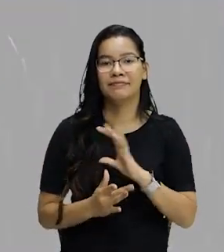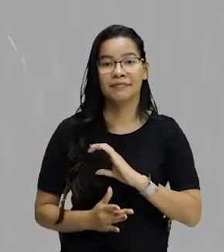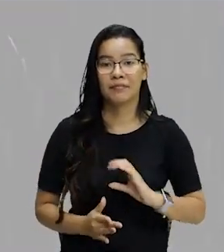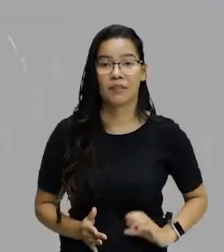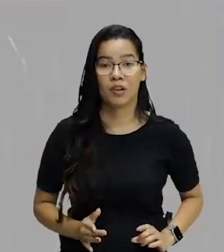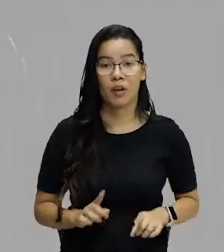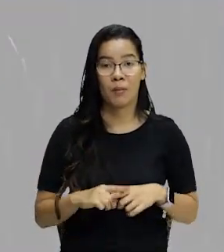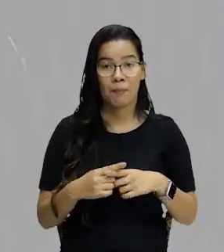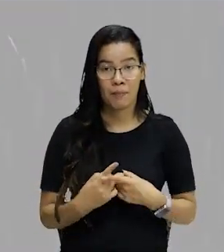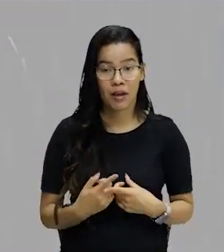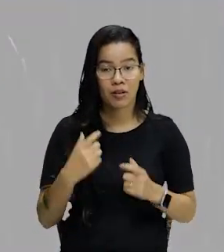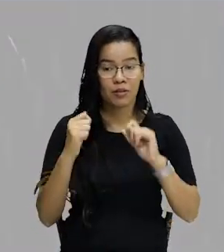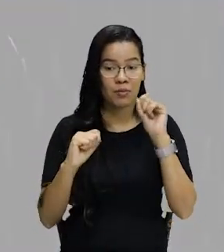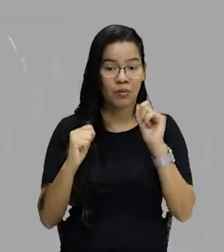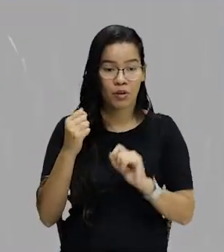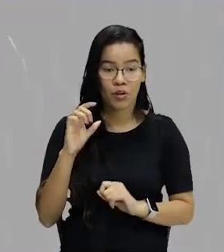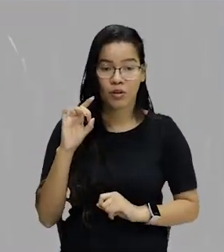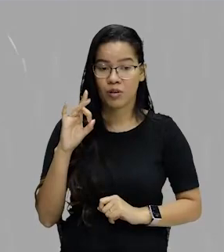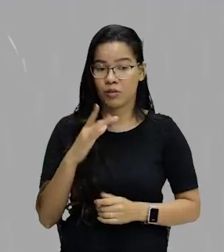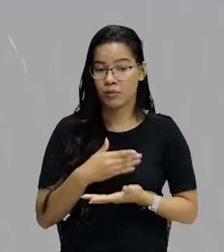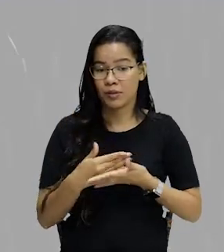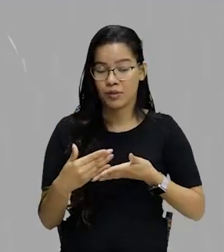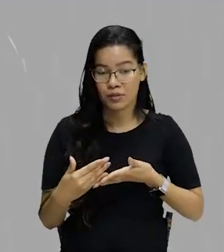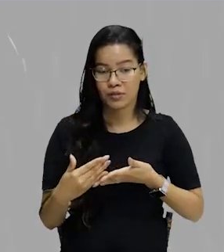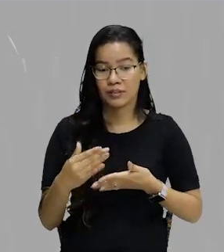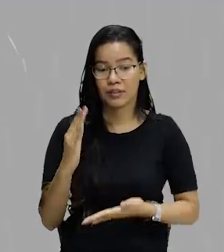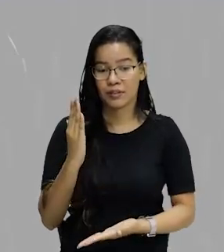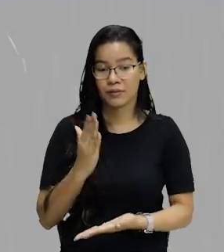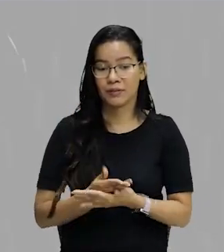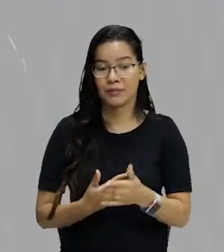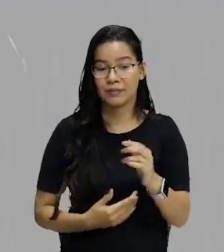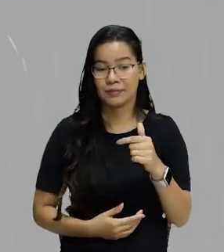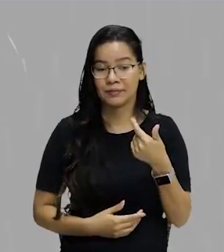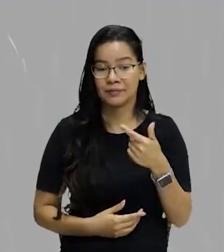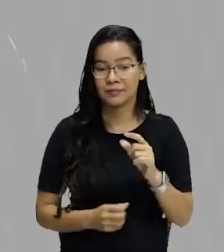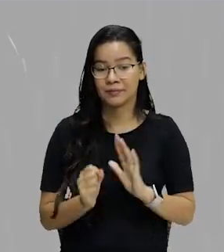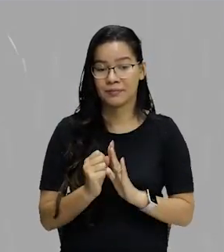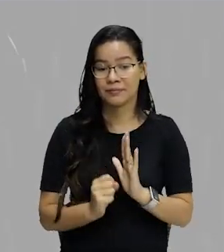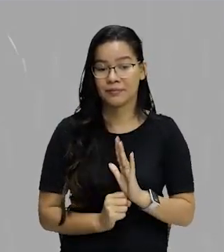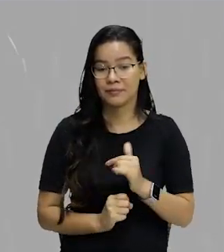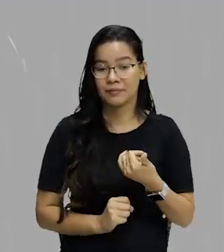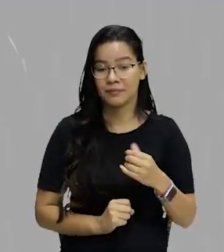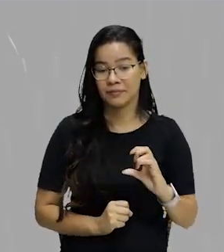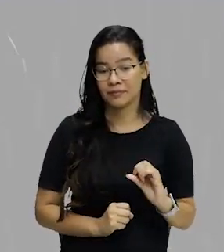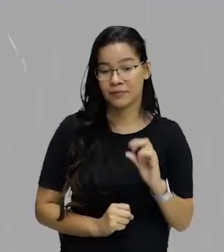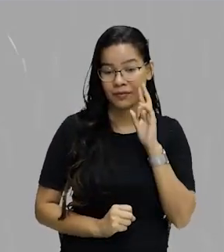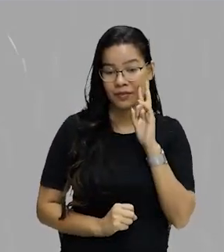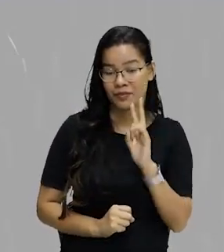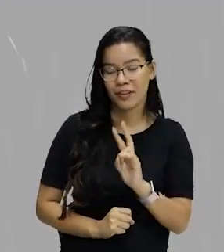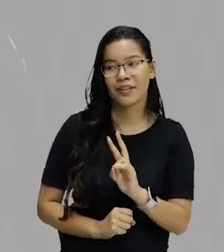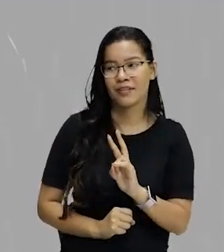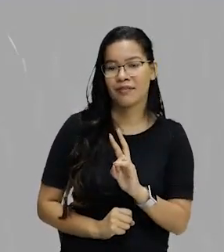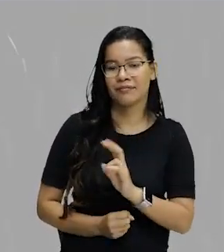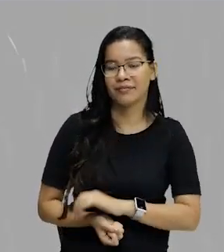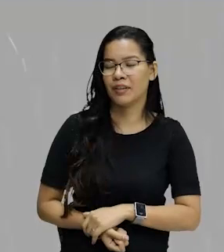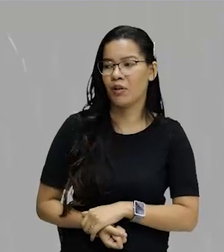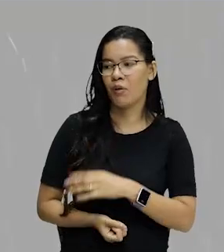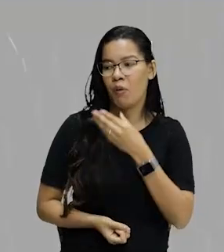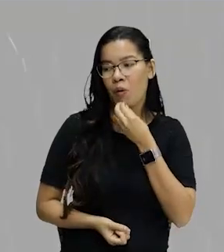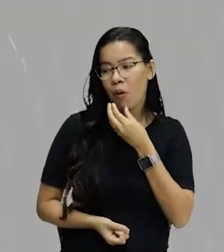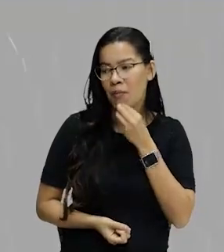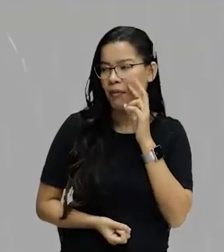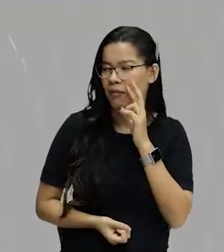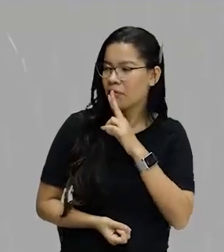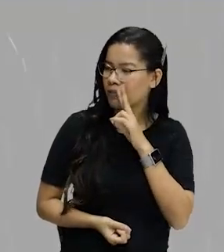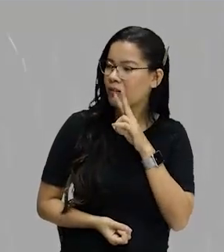metade do século XIX. Está aqui a imagem do homem aí da pré-história, visualizando umas pinturas rupestres, aí